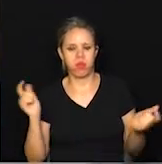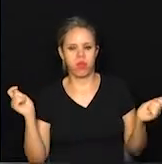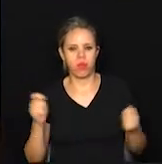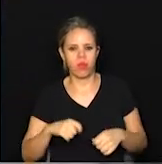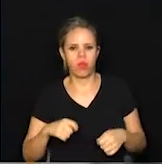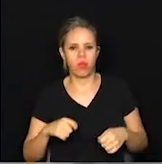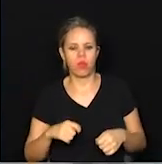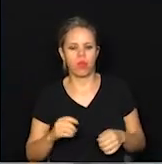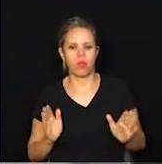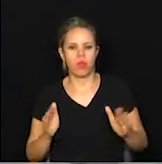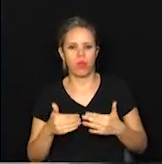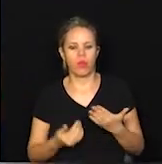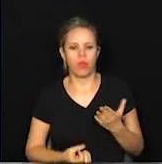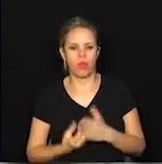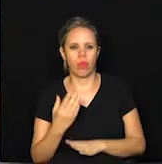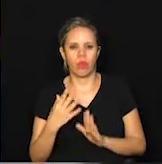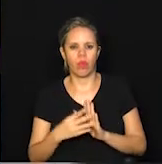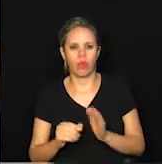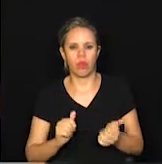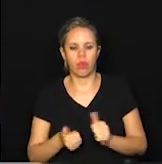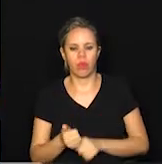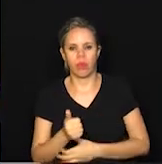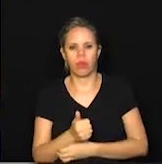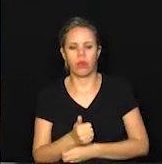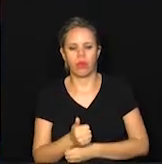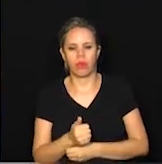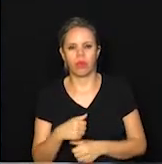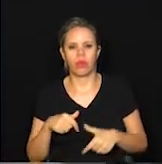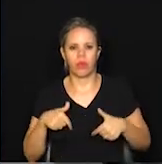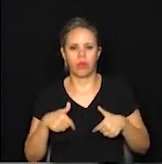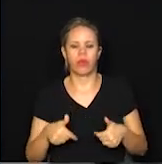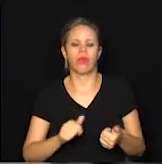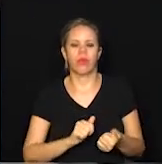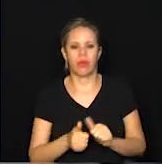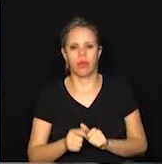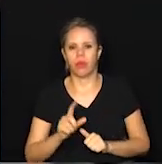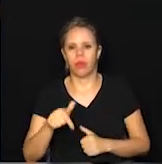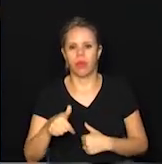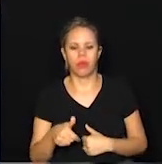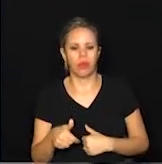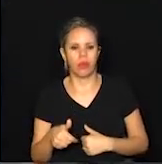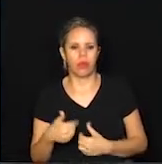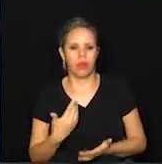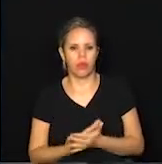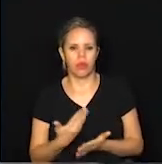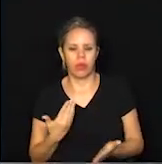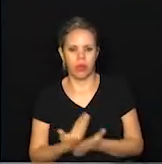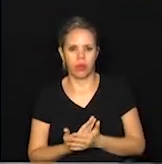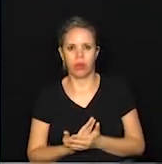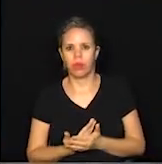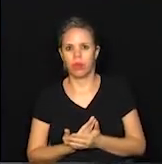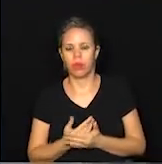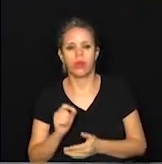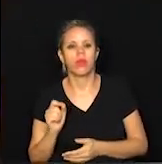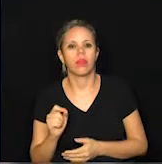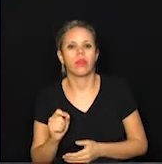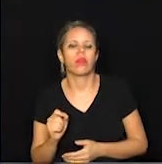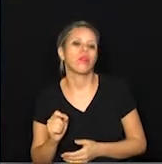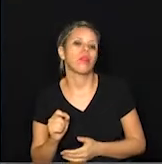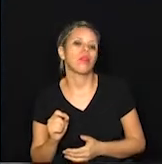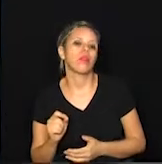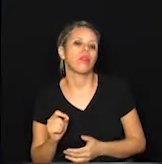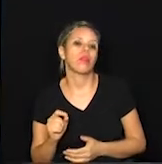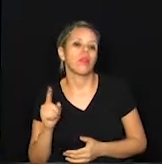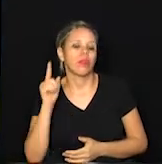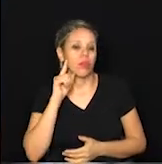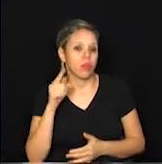capacidades, vocação para a modalidade esportiva, vai para uma iniciação esportiva, depois para as aulas e aí, quem sabe, oxalá, um dia chegue ao